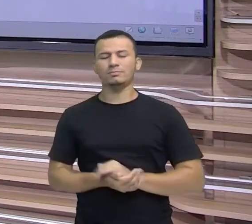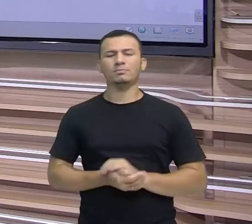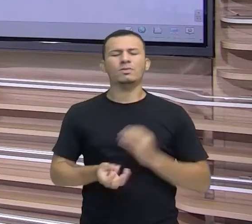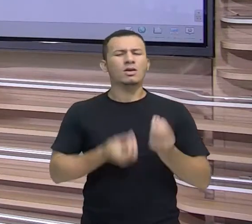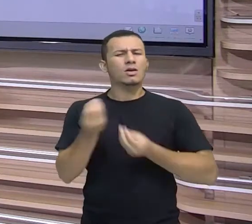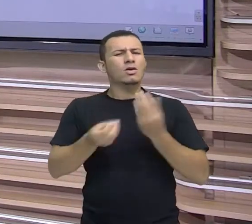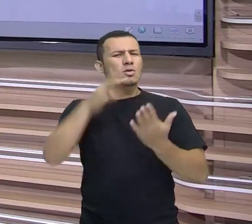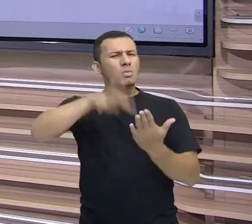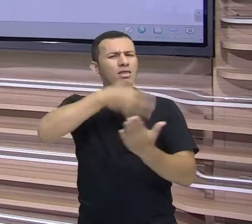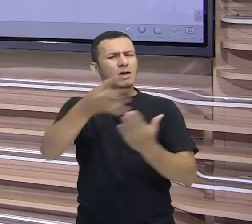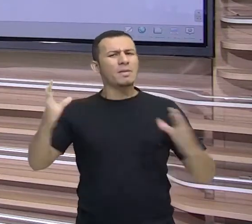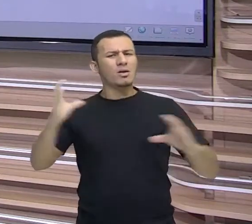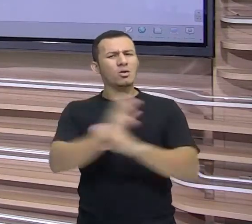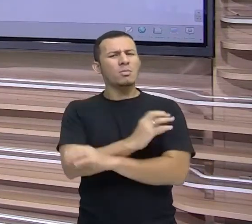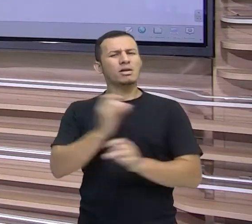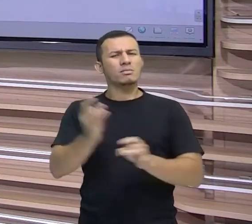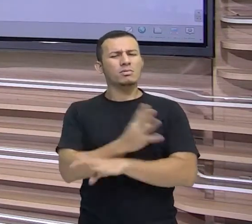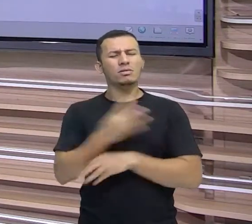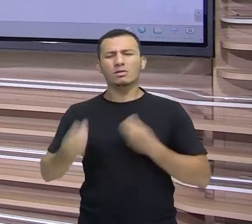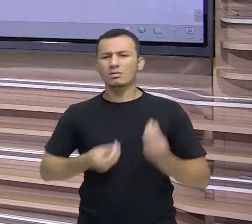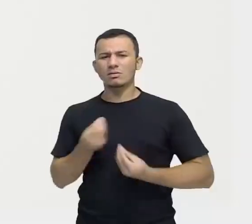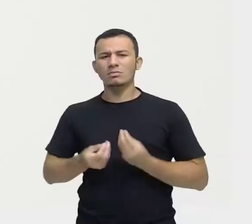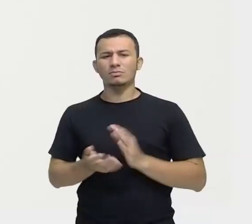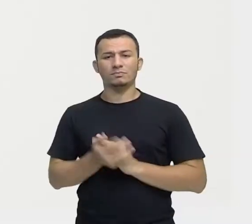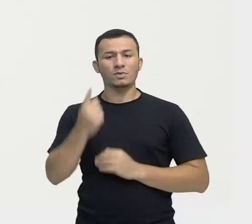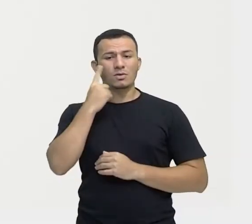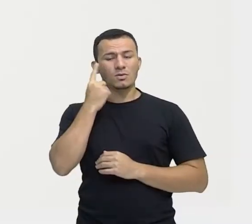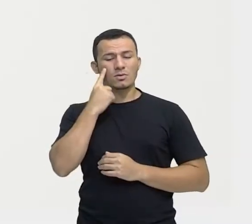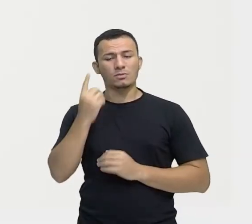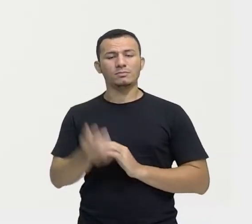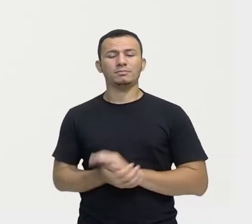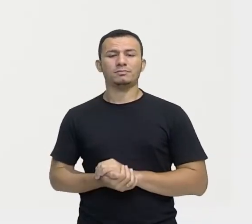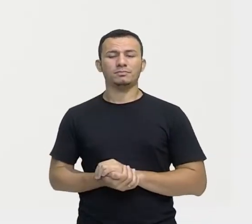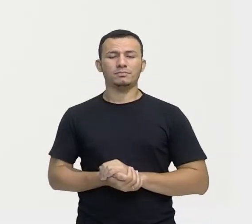tabela completa, professor? De olho aqui na tela.